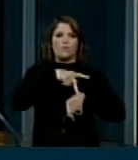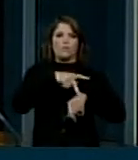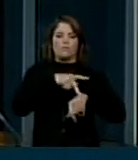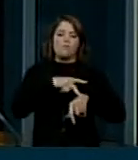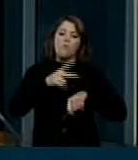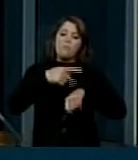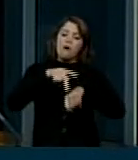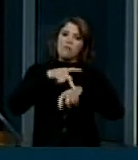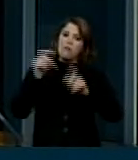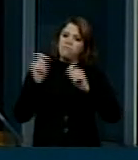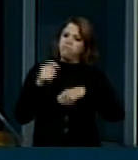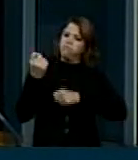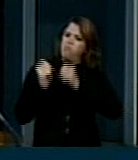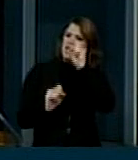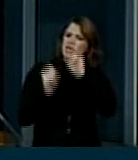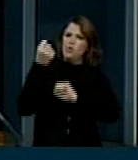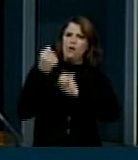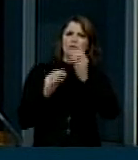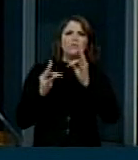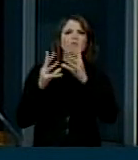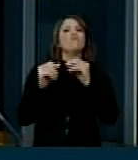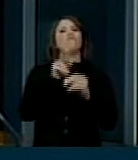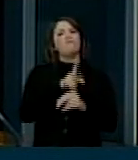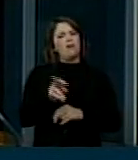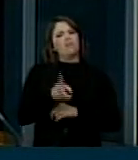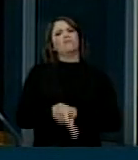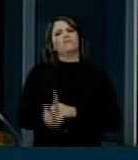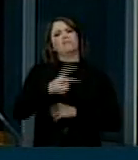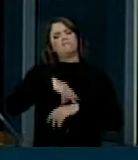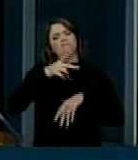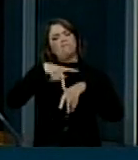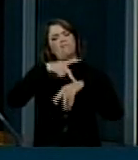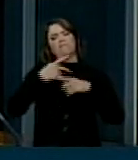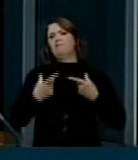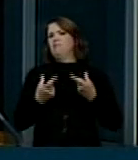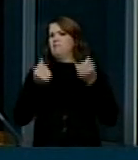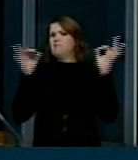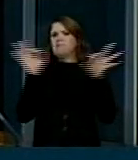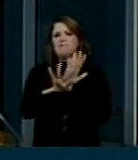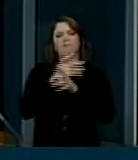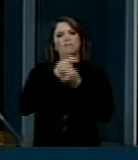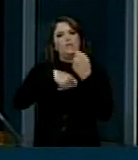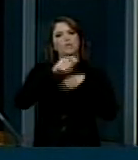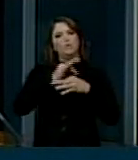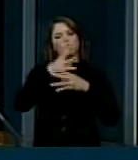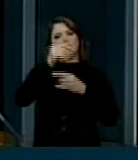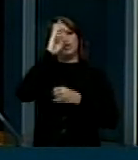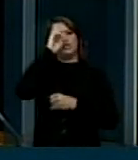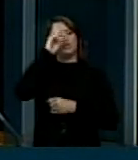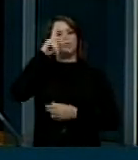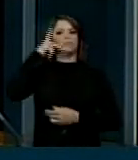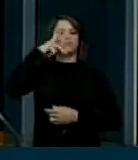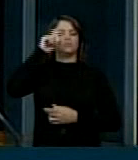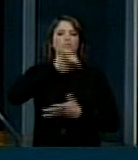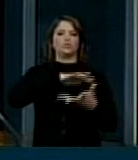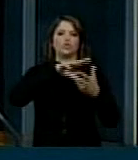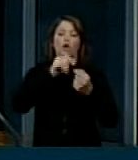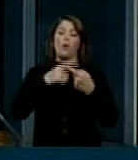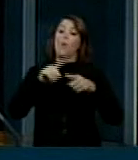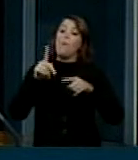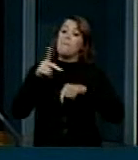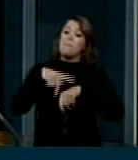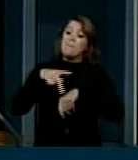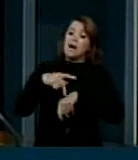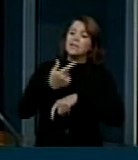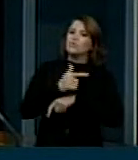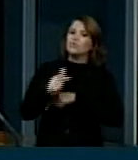países com alta industrialização vão continuar sendo países que dominam a economia e a política mundial. Já os